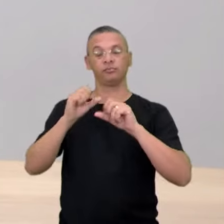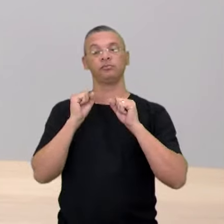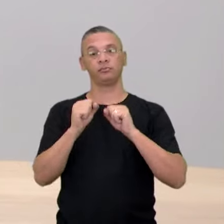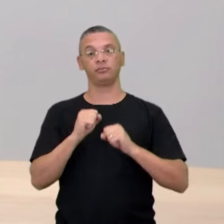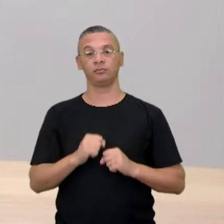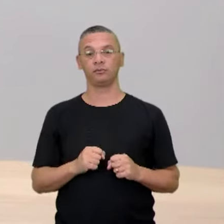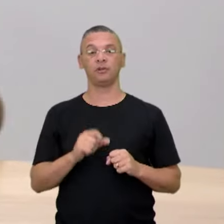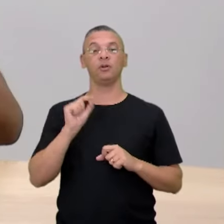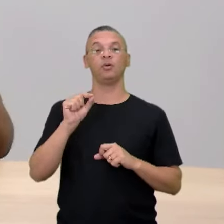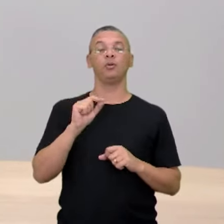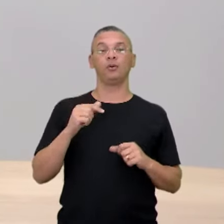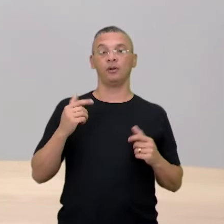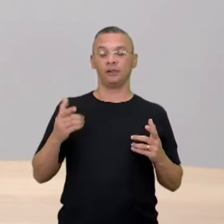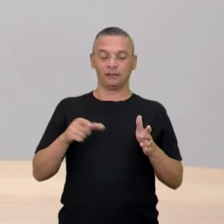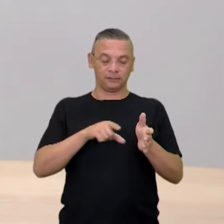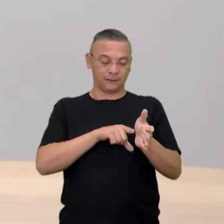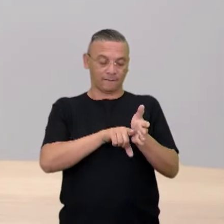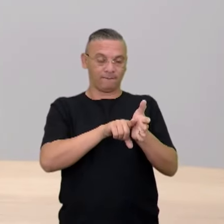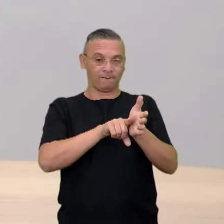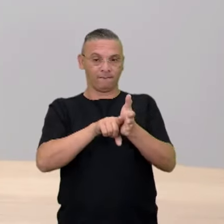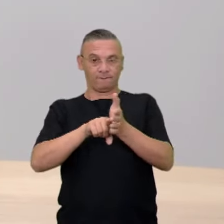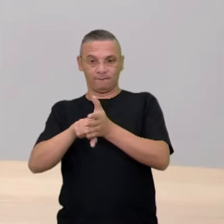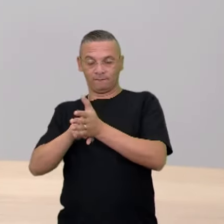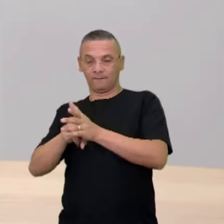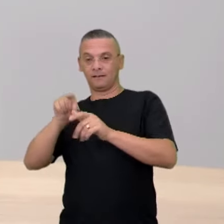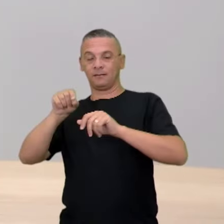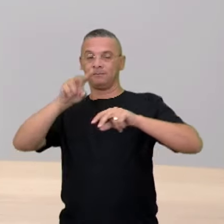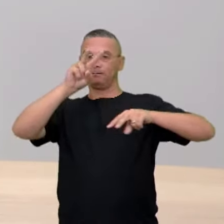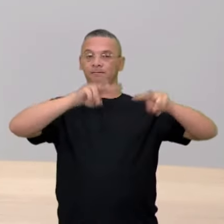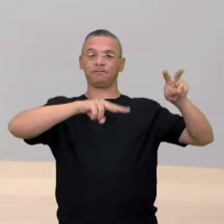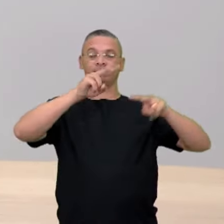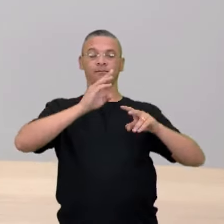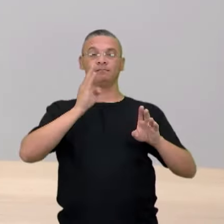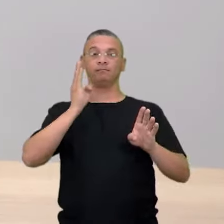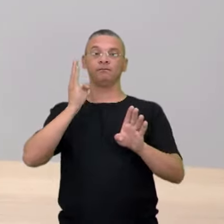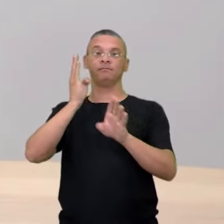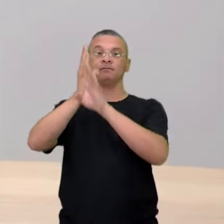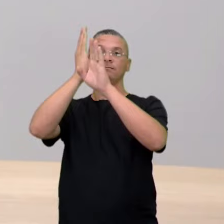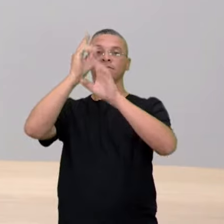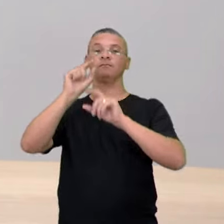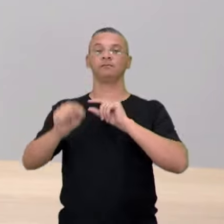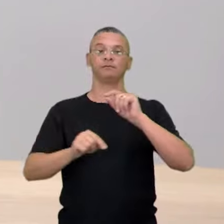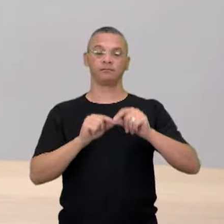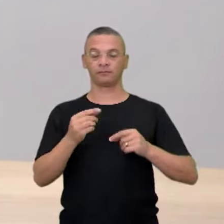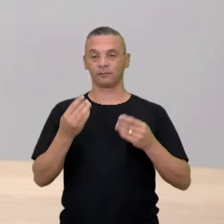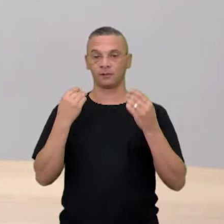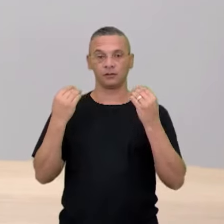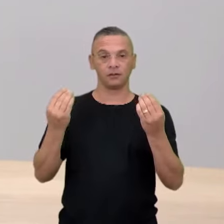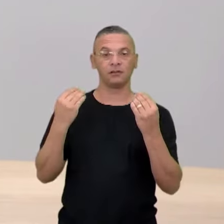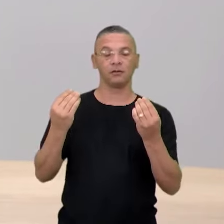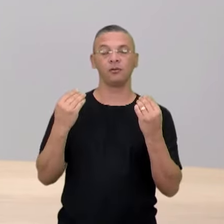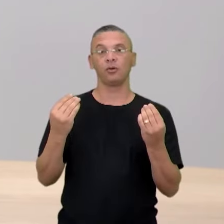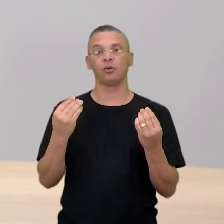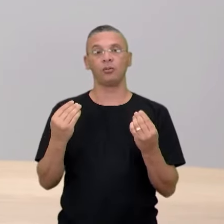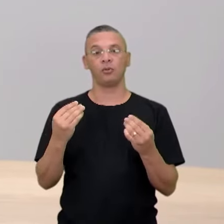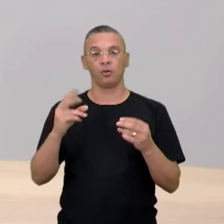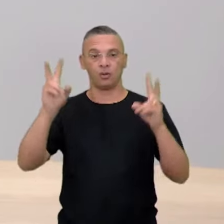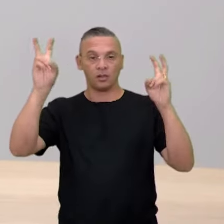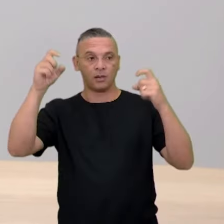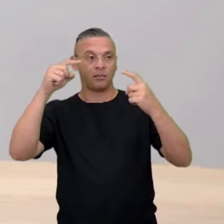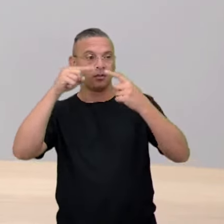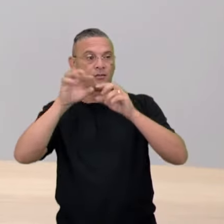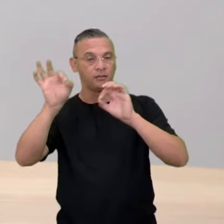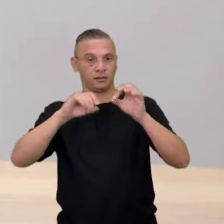aí vai fazer o quê? Ele vai fazer uma pesquisa e verificar dentro desses veículos como é que esses temas são